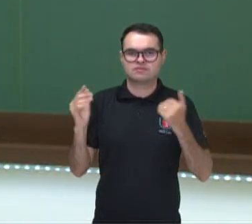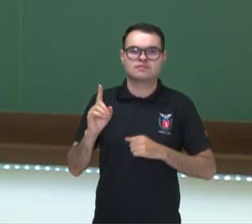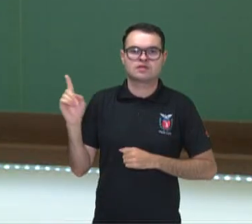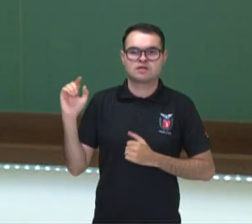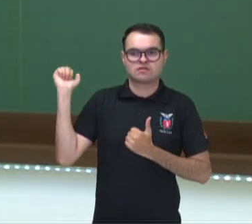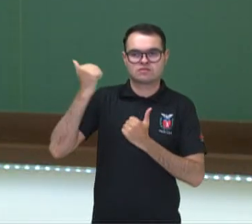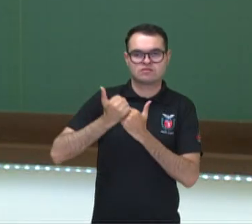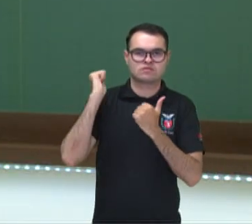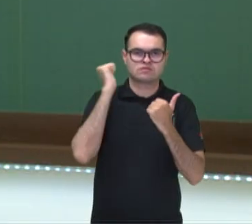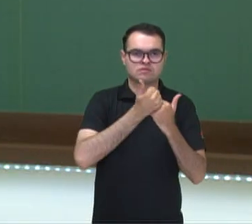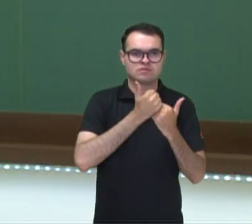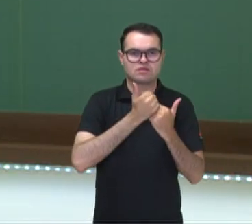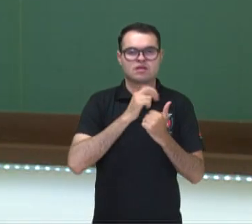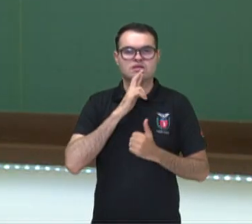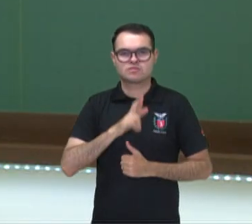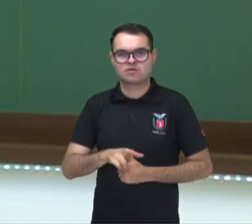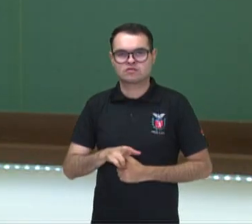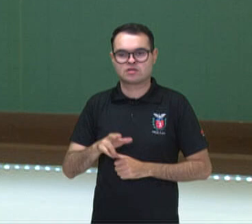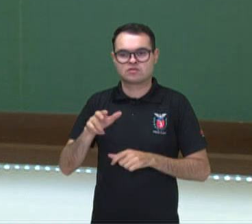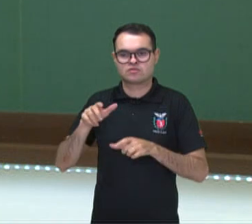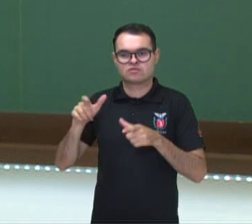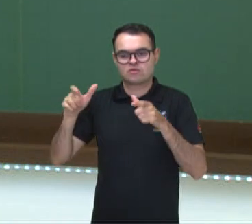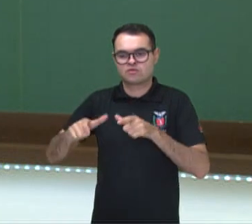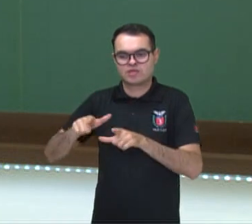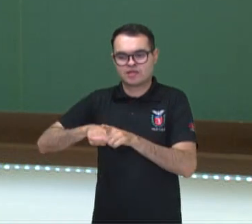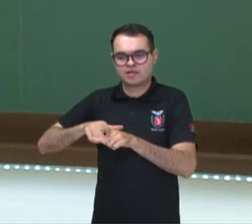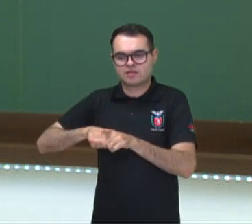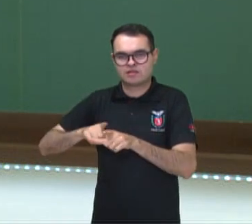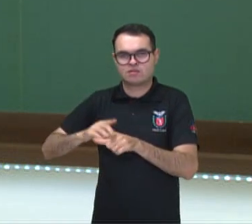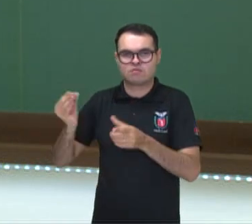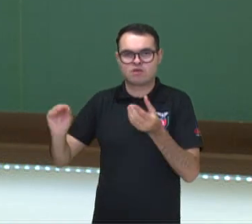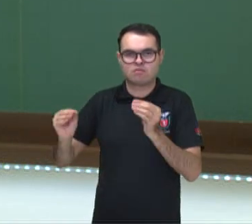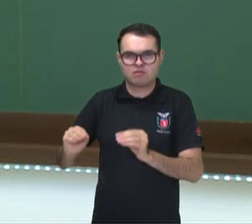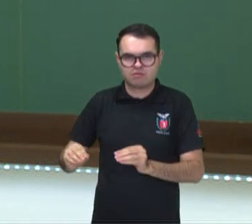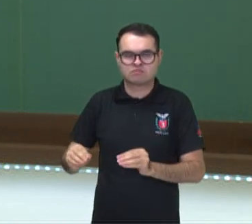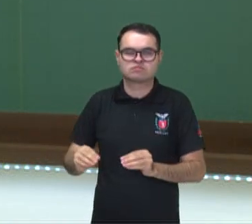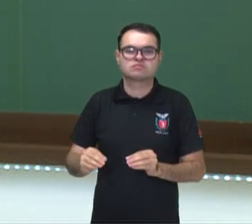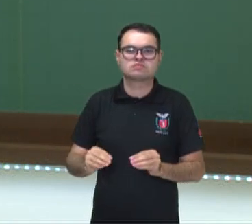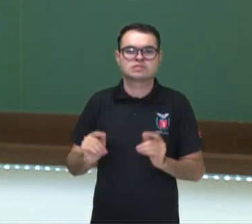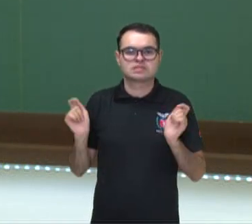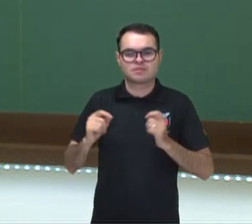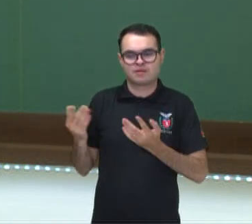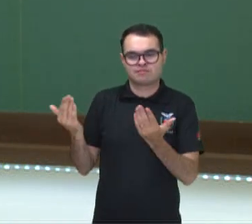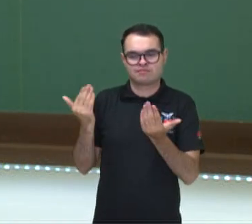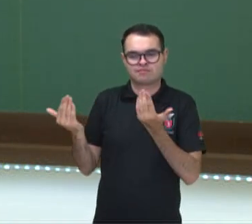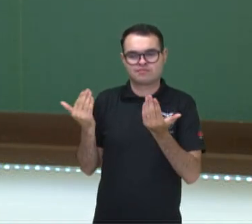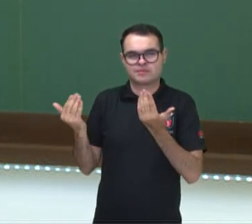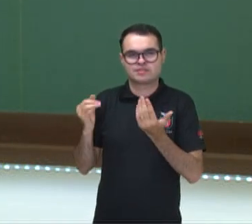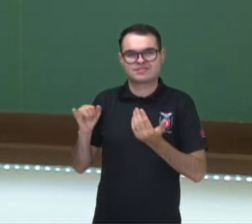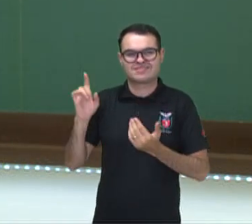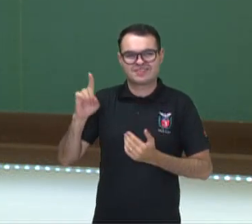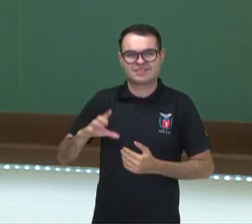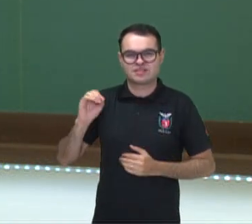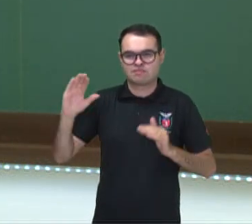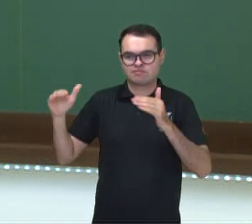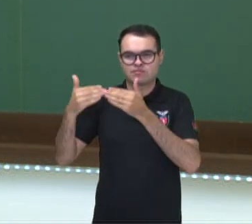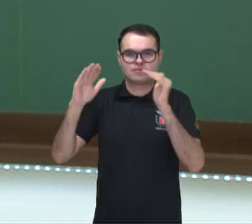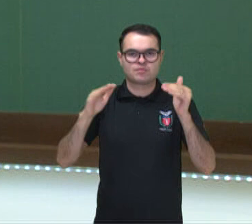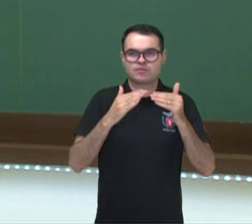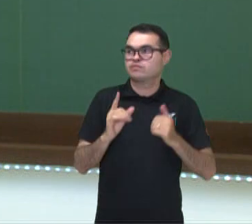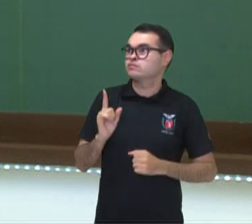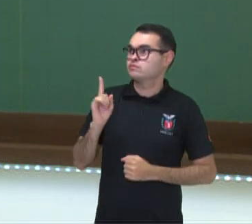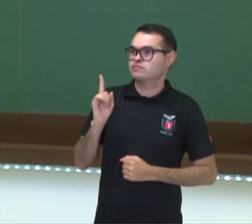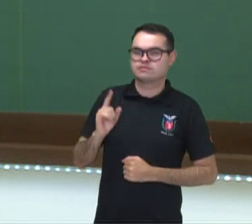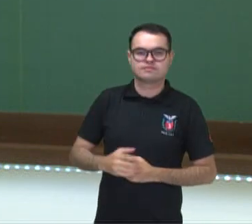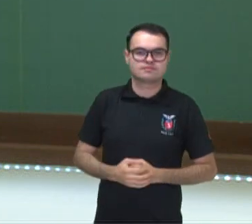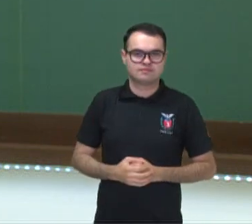você substituir as respostas no lugar da letra, uma de cada vez, tá bom? E verificar se vai dar zero, tá bom? Então, colocando